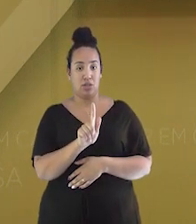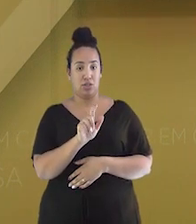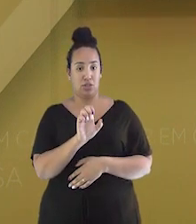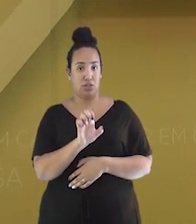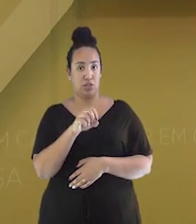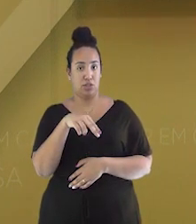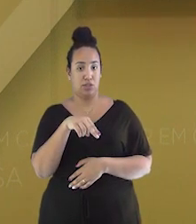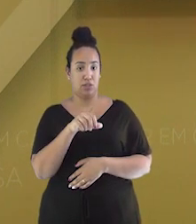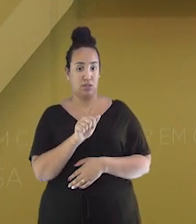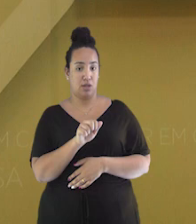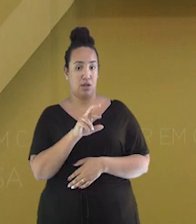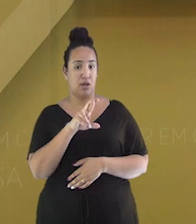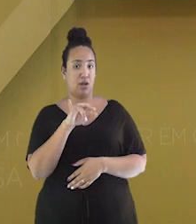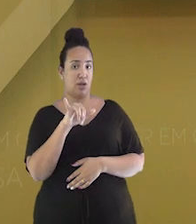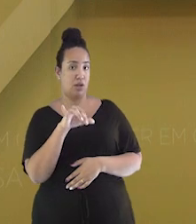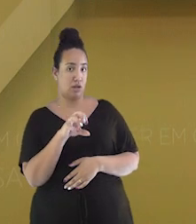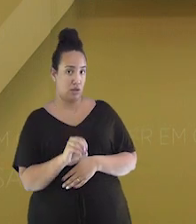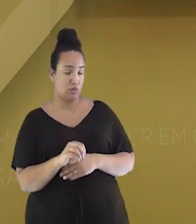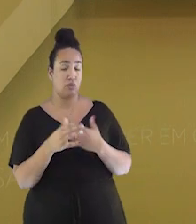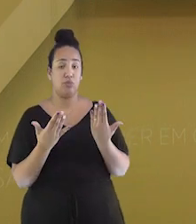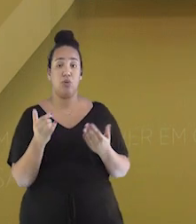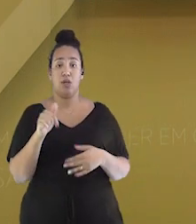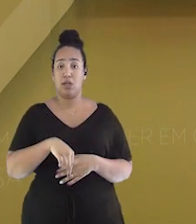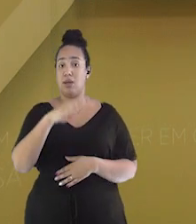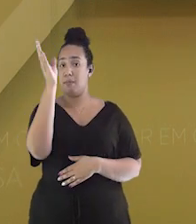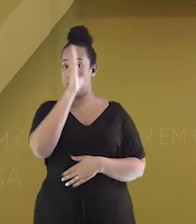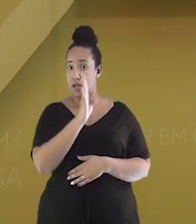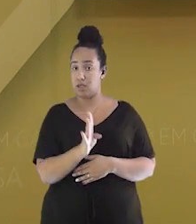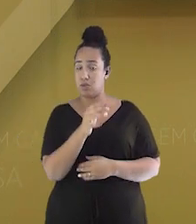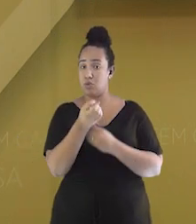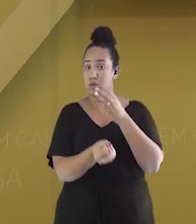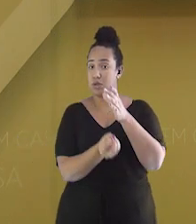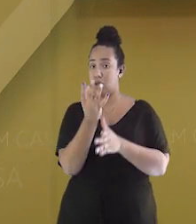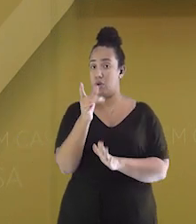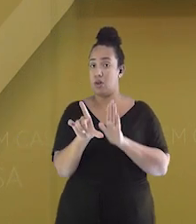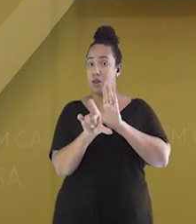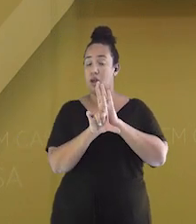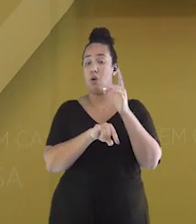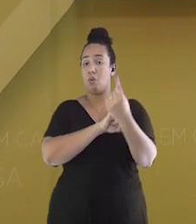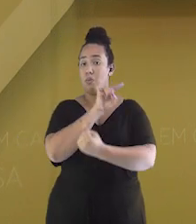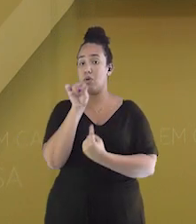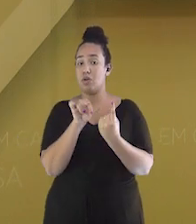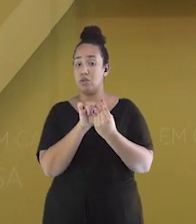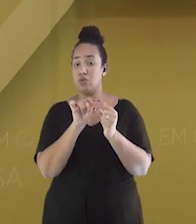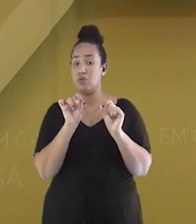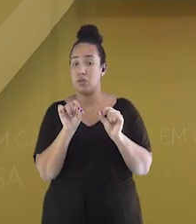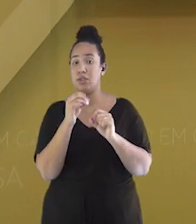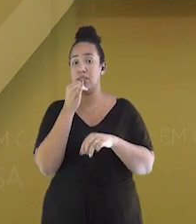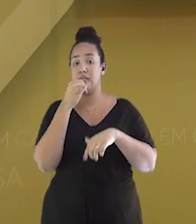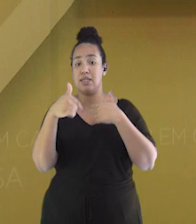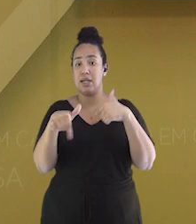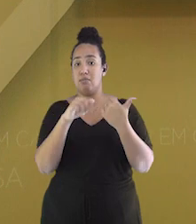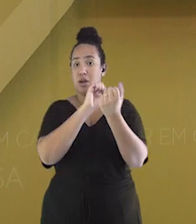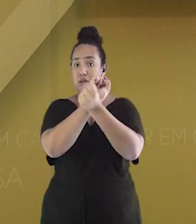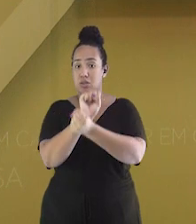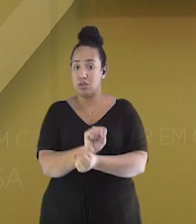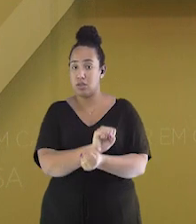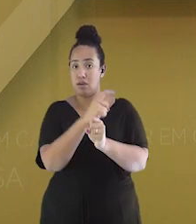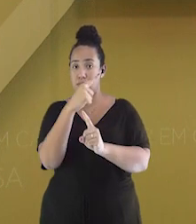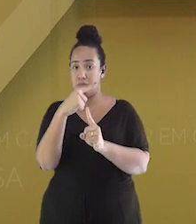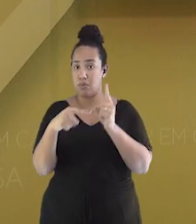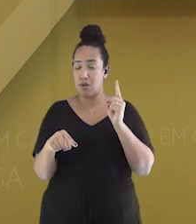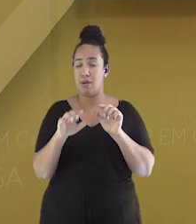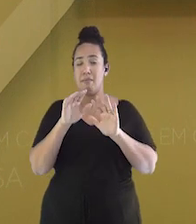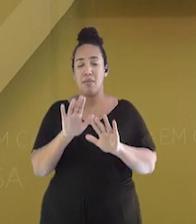sexagenários foi uma das leis aprovadas no Brasil com o intuito de promover a abolição do trabalho escravo de maneira